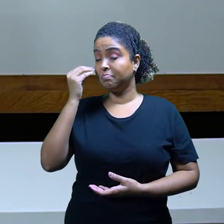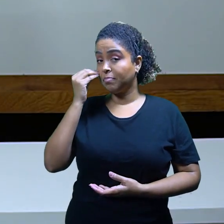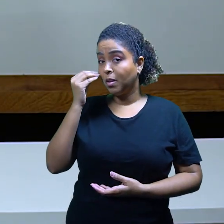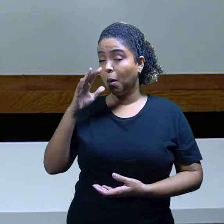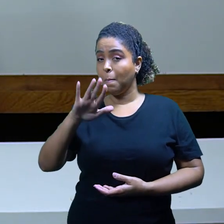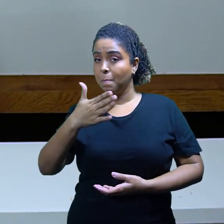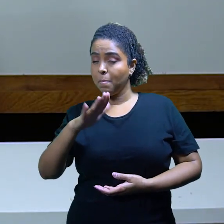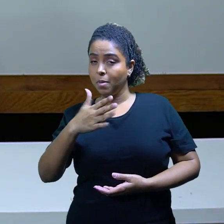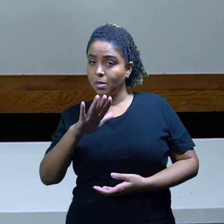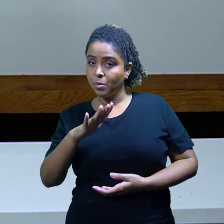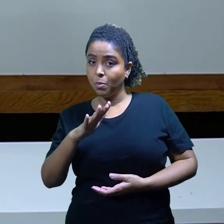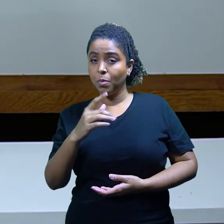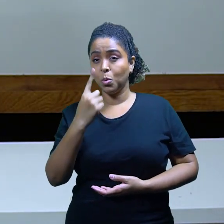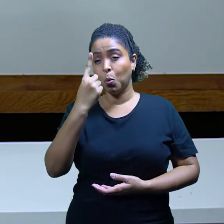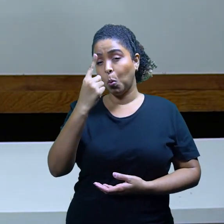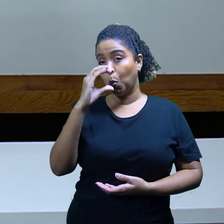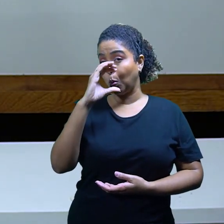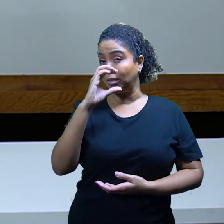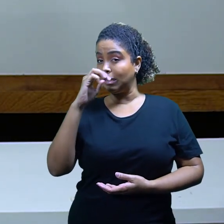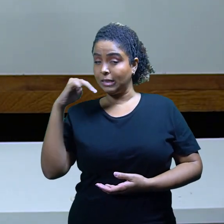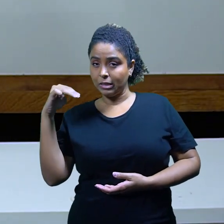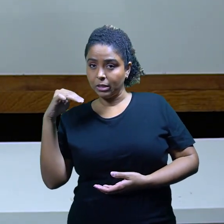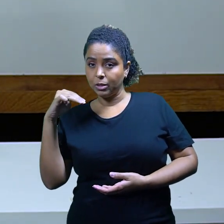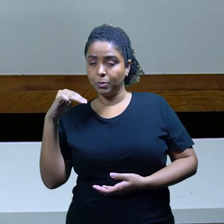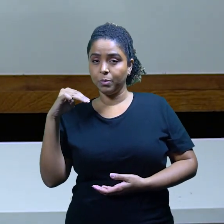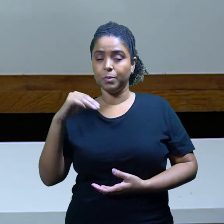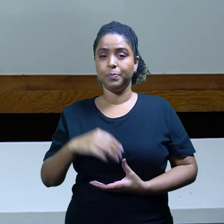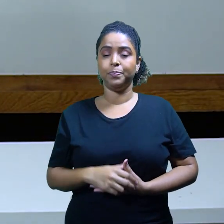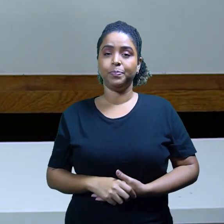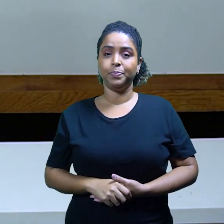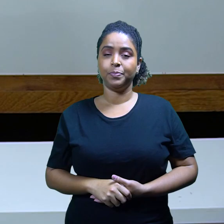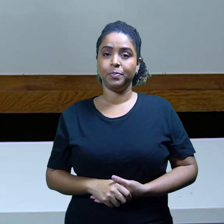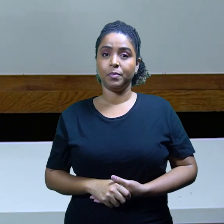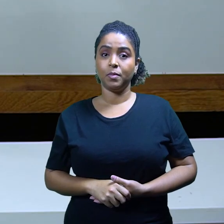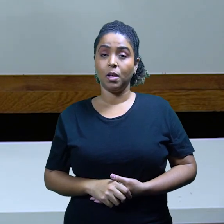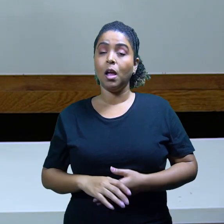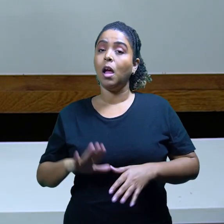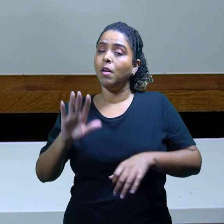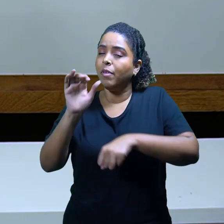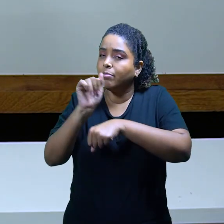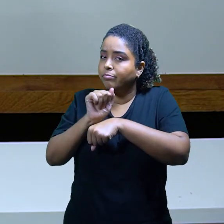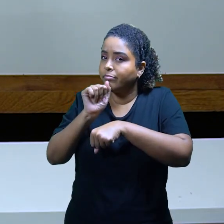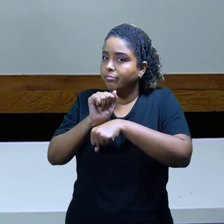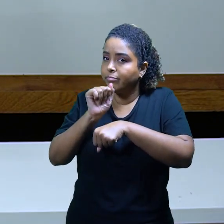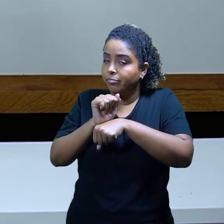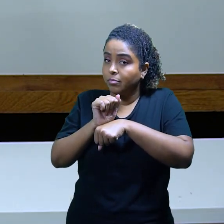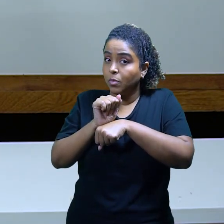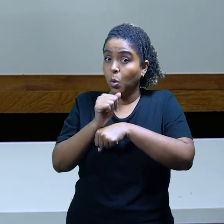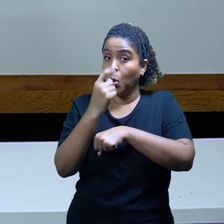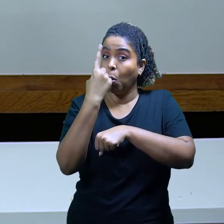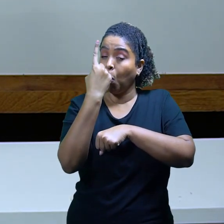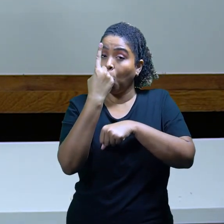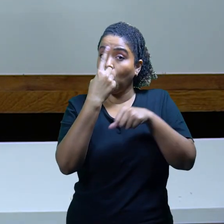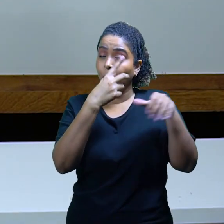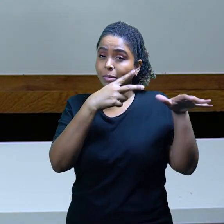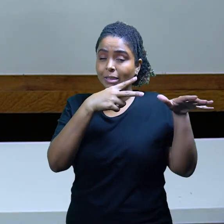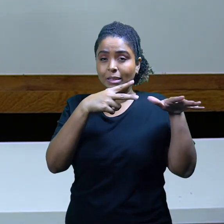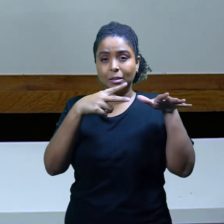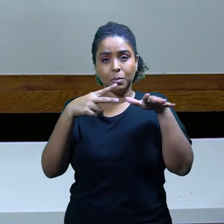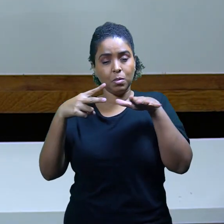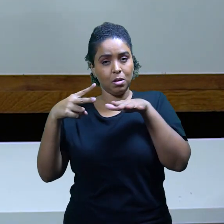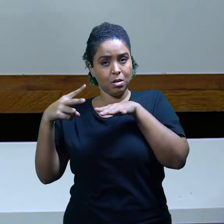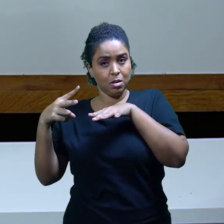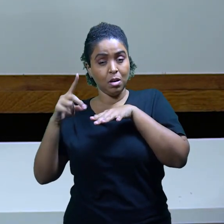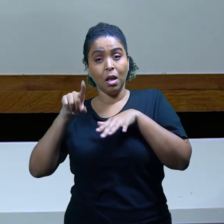Pela minha medição aqui, deu aproximadamente 1,5 cm. E aí você vai deixar em repouso durante uma semana